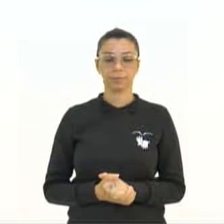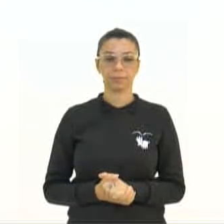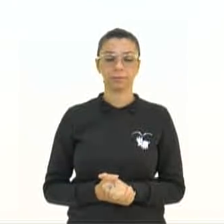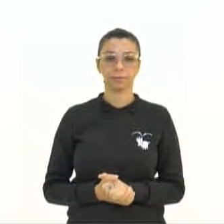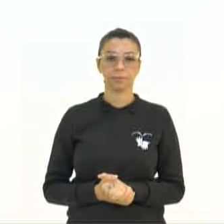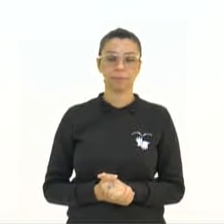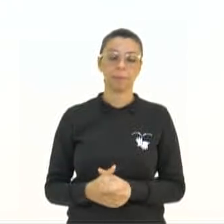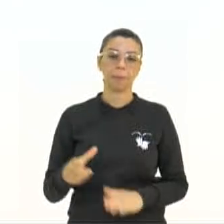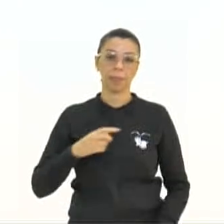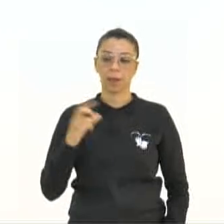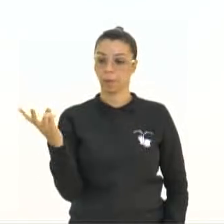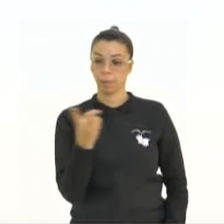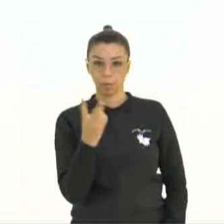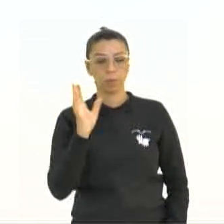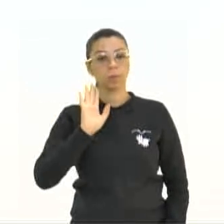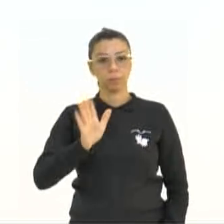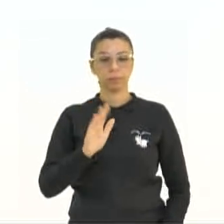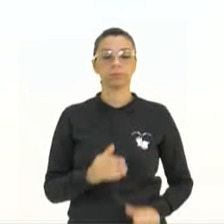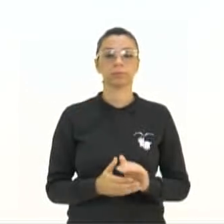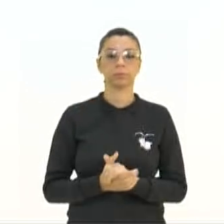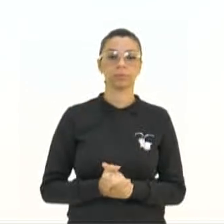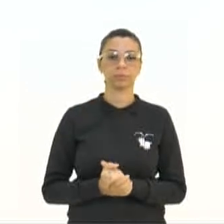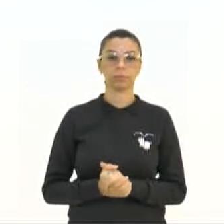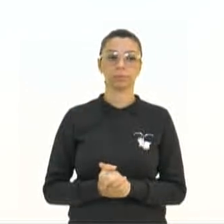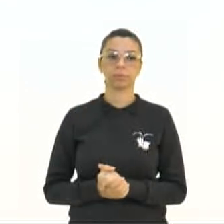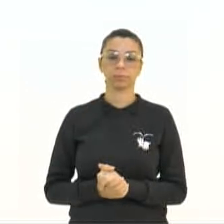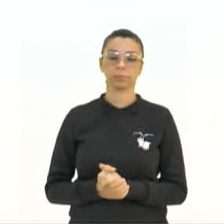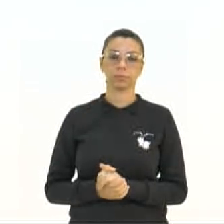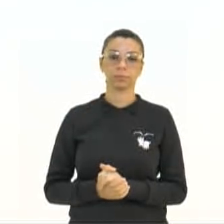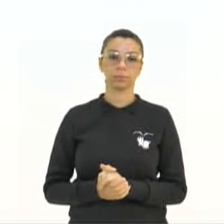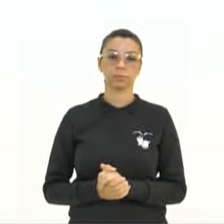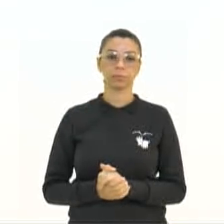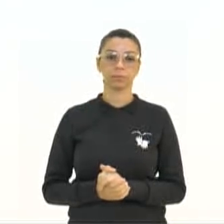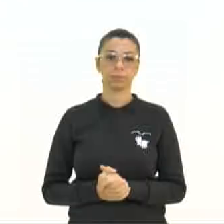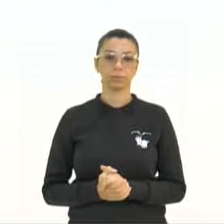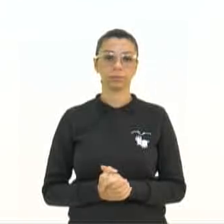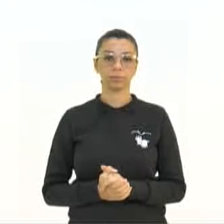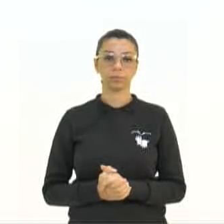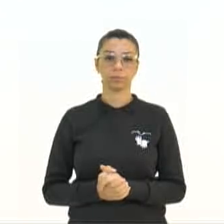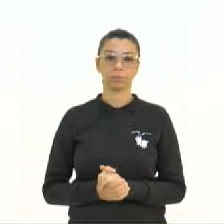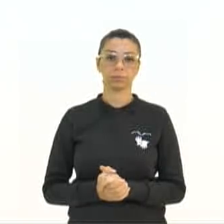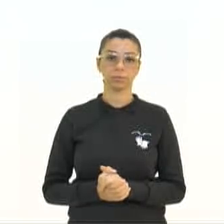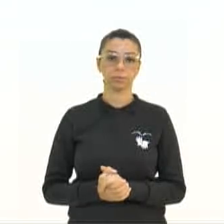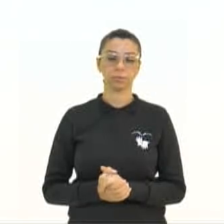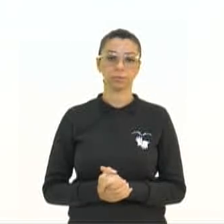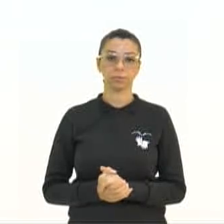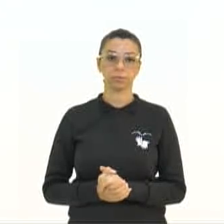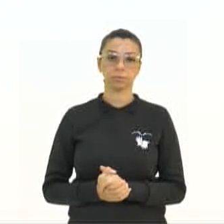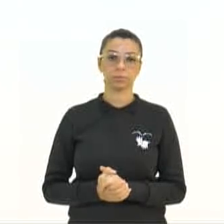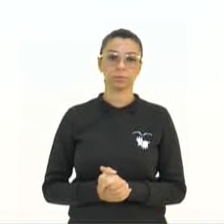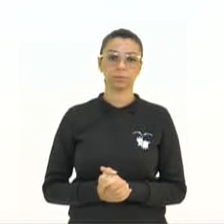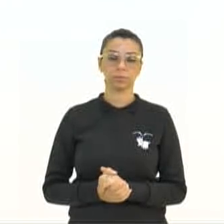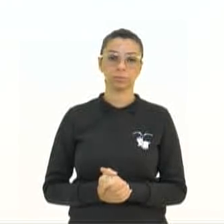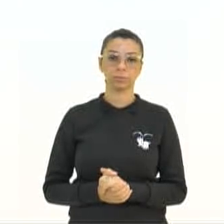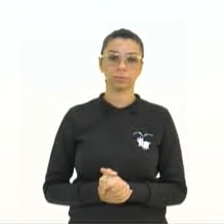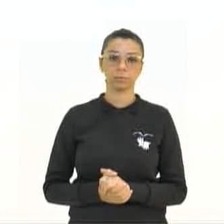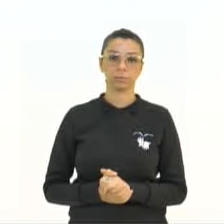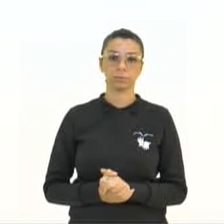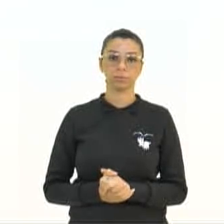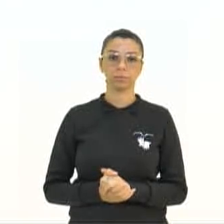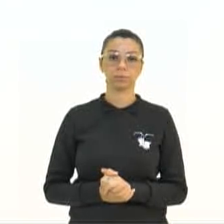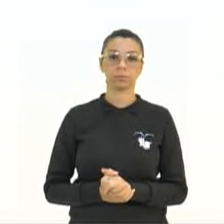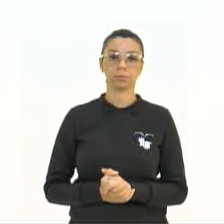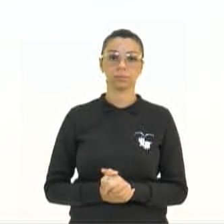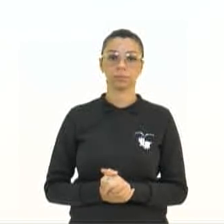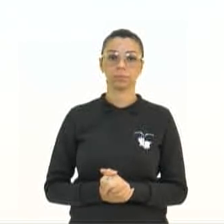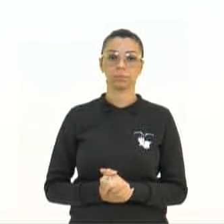tenho duas atividades. After that, I emptied the rubbish. Mais uma. Bobby collected